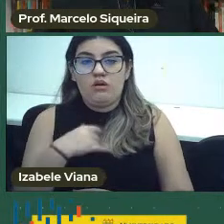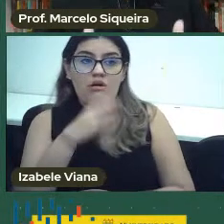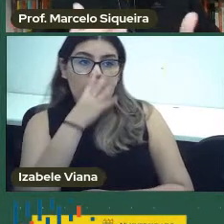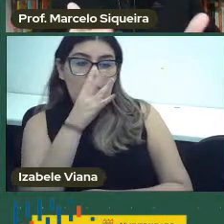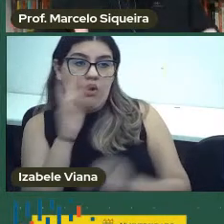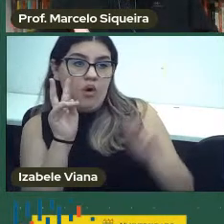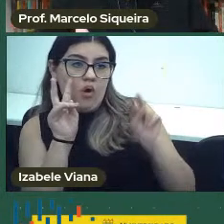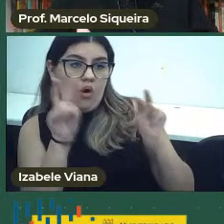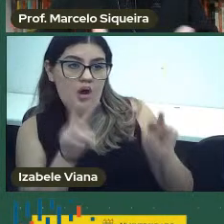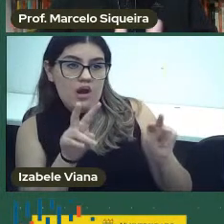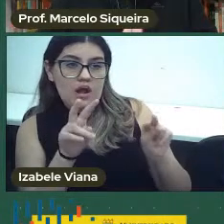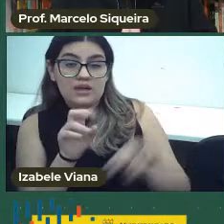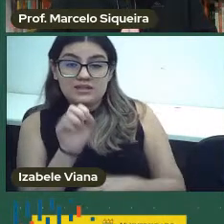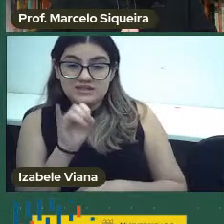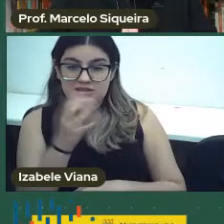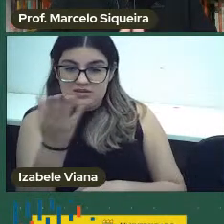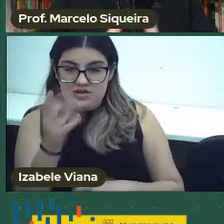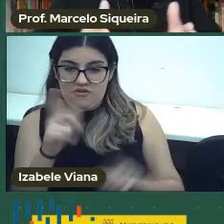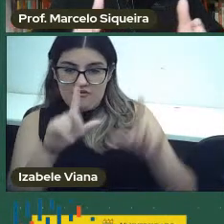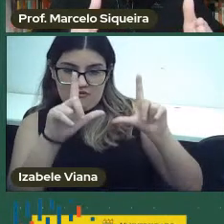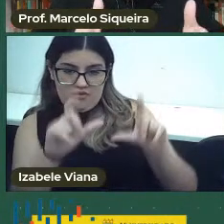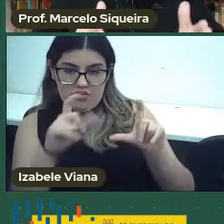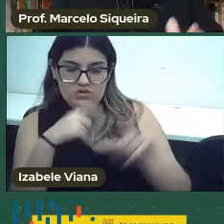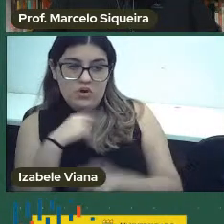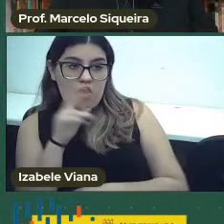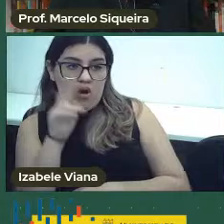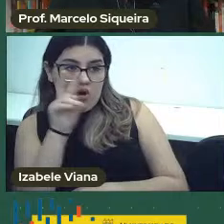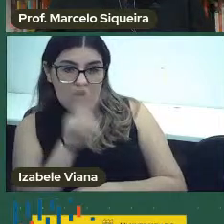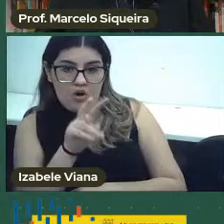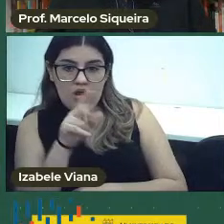Né? Se eu olho essa foto, né, uma foto ali